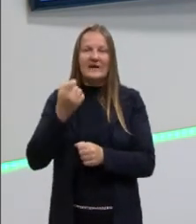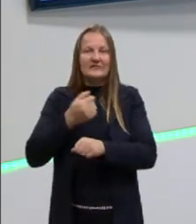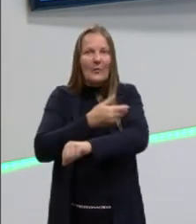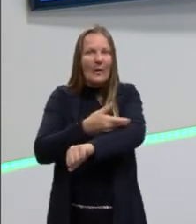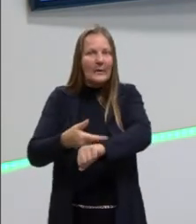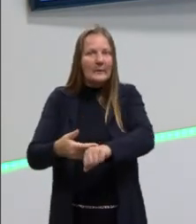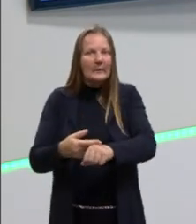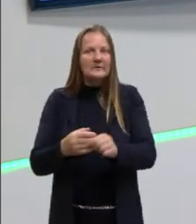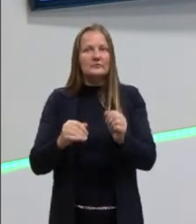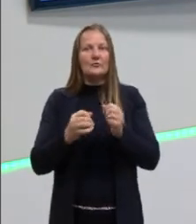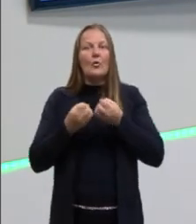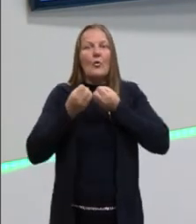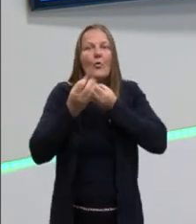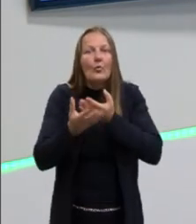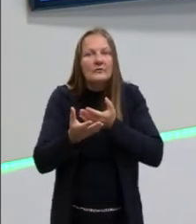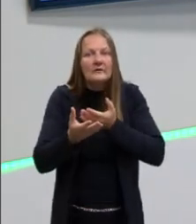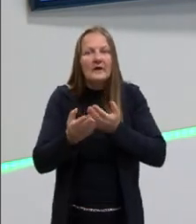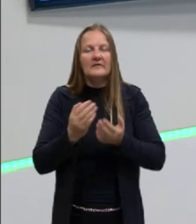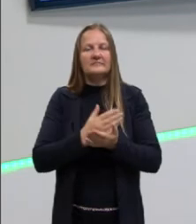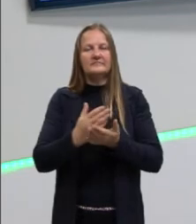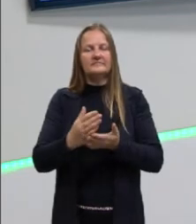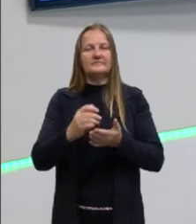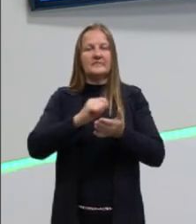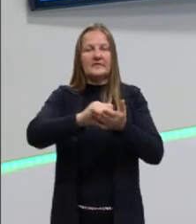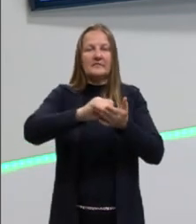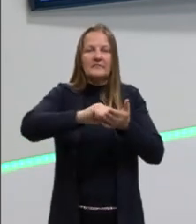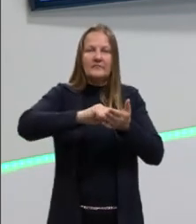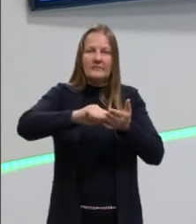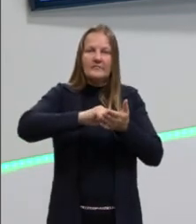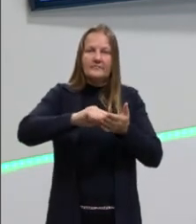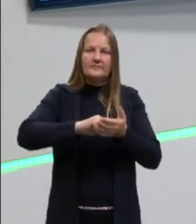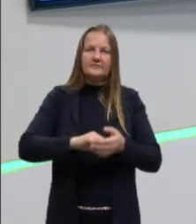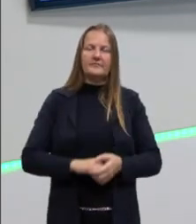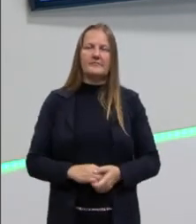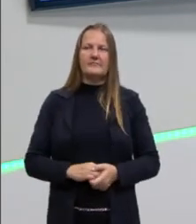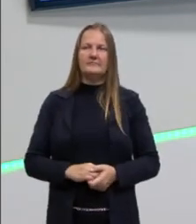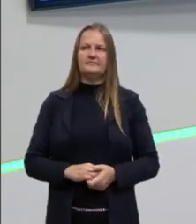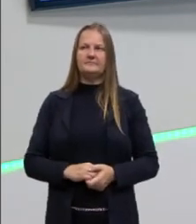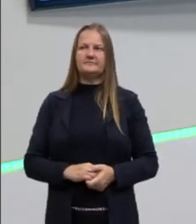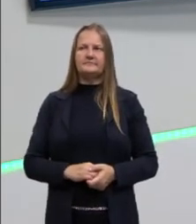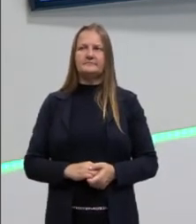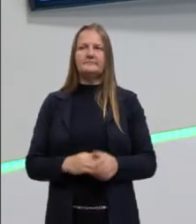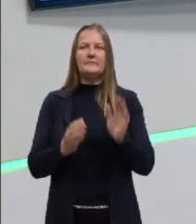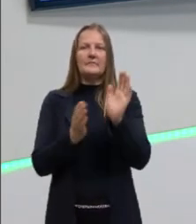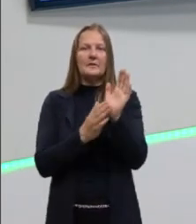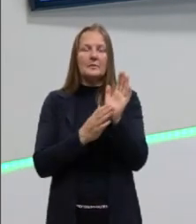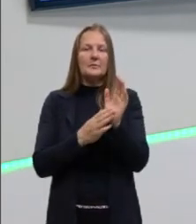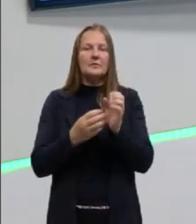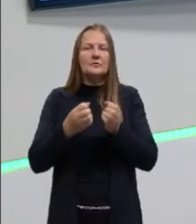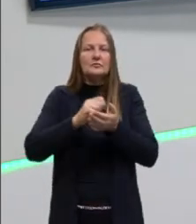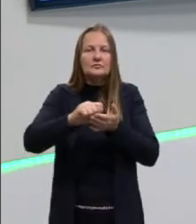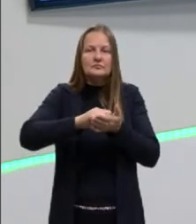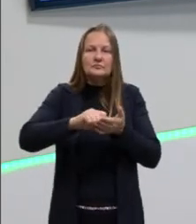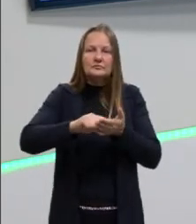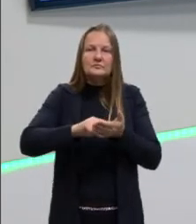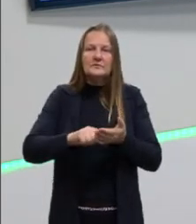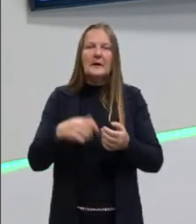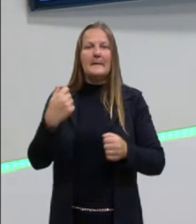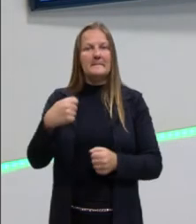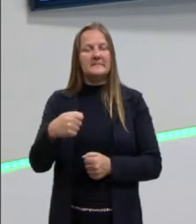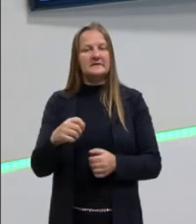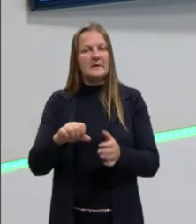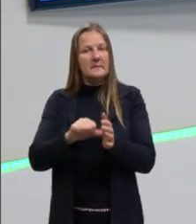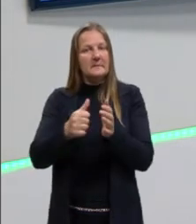Qual é o propósito começar a escrever Então se o meu propósito é começar a minha escrita eu preciso